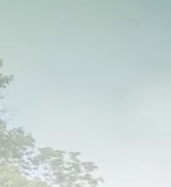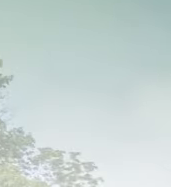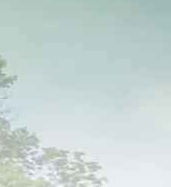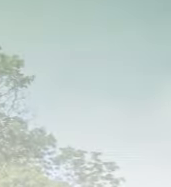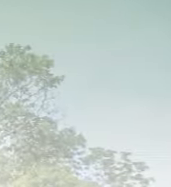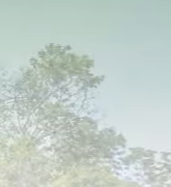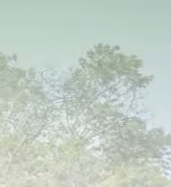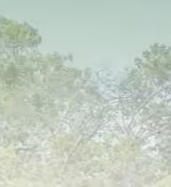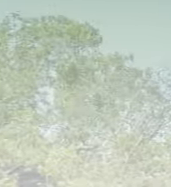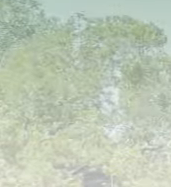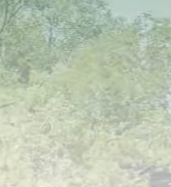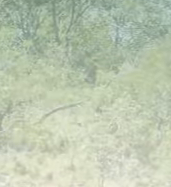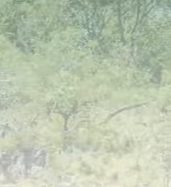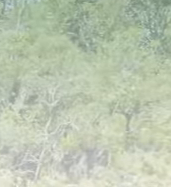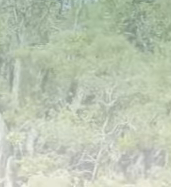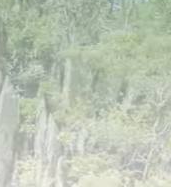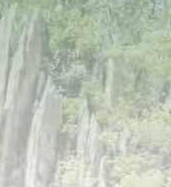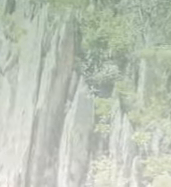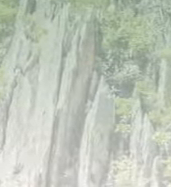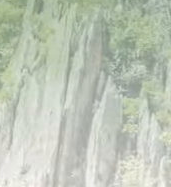dessas plantas